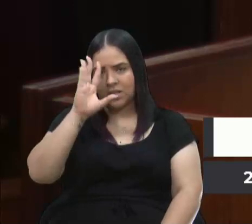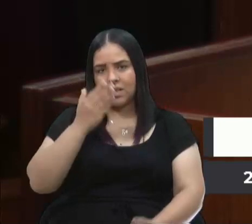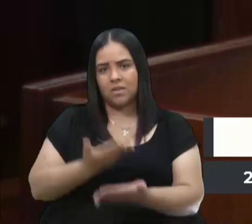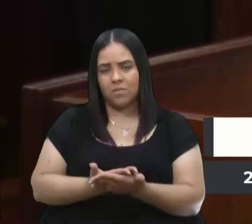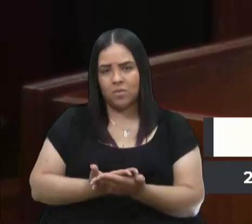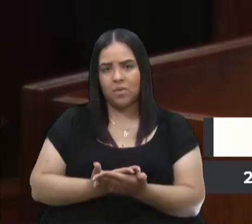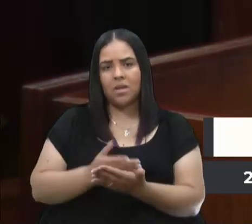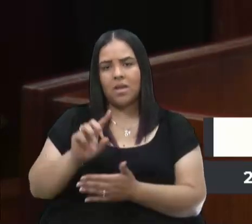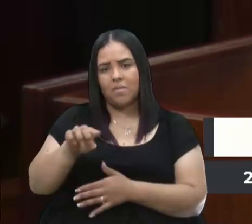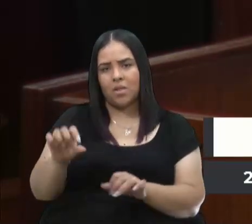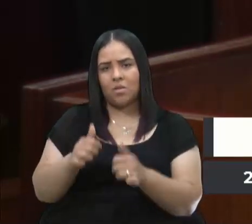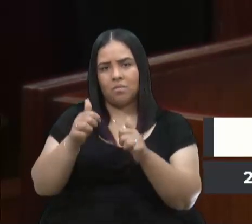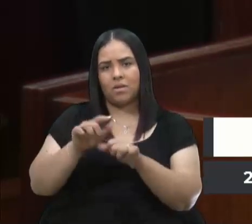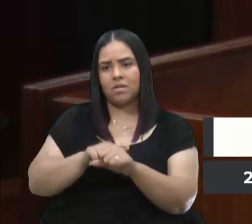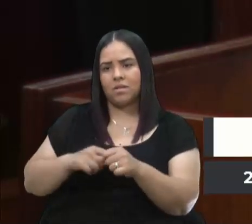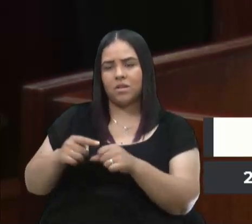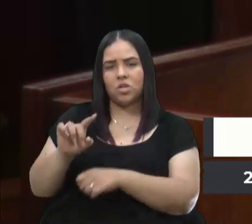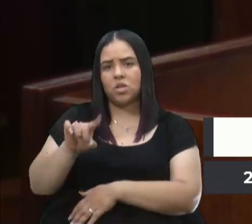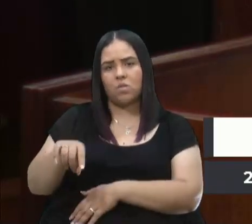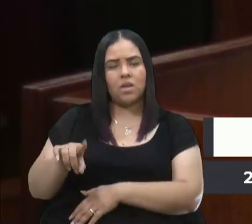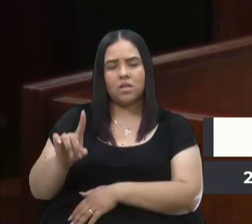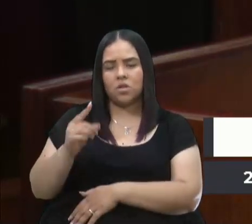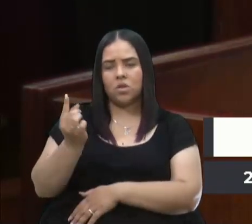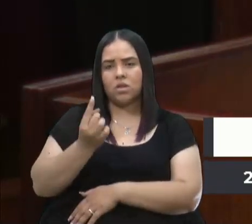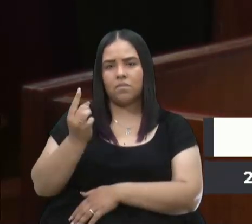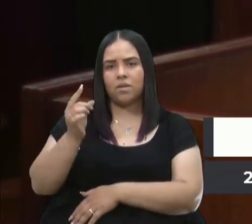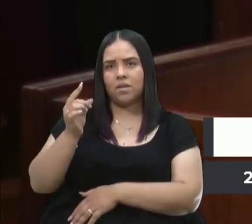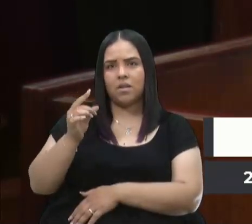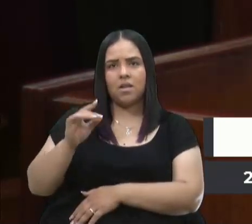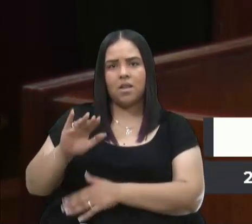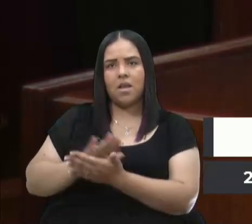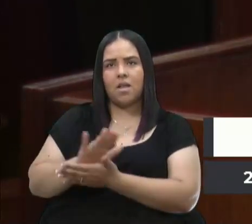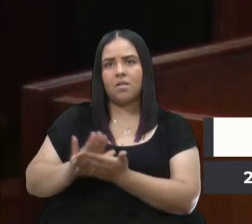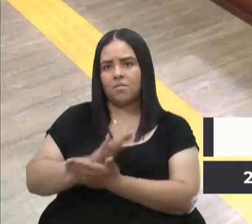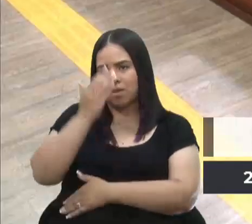para a cidade e não individualmente para ninguém. Obrigada, presidente.